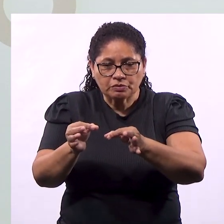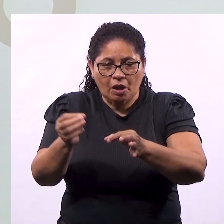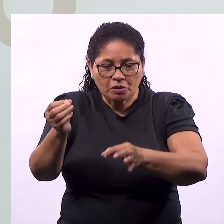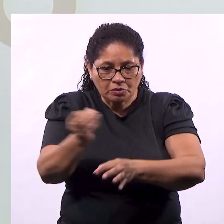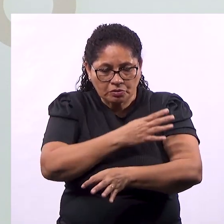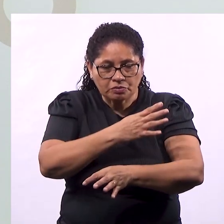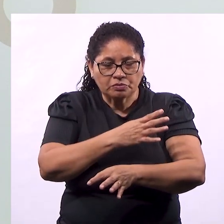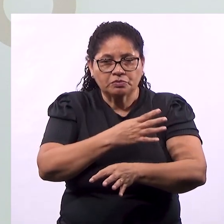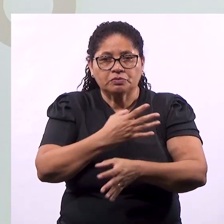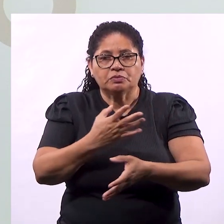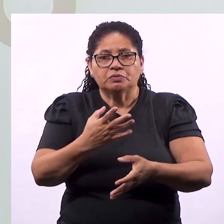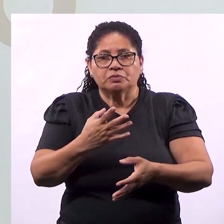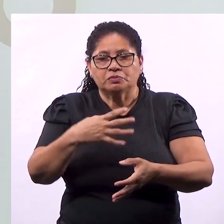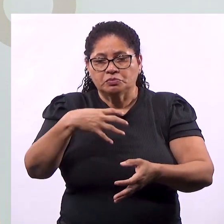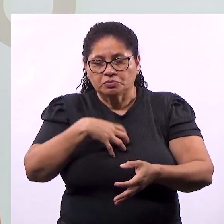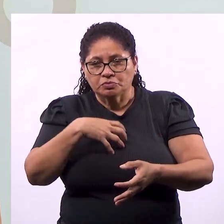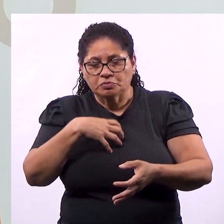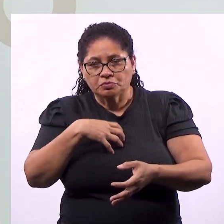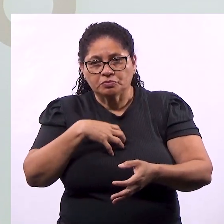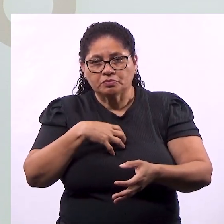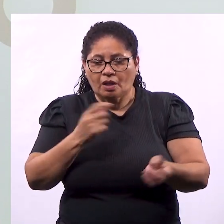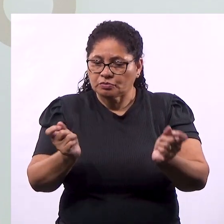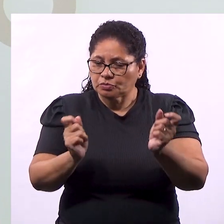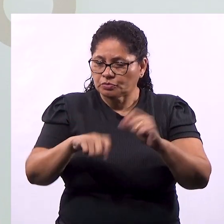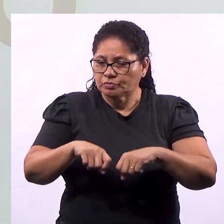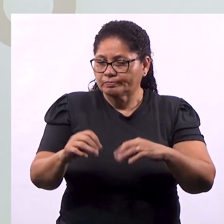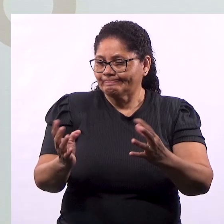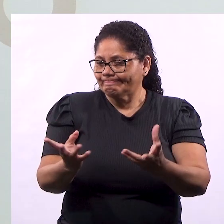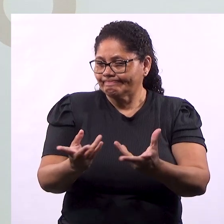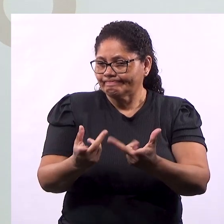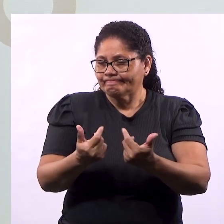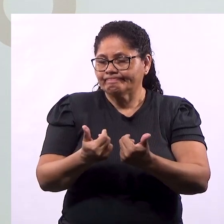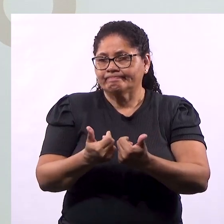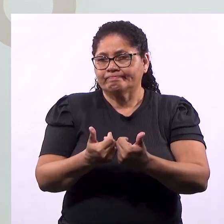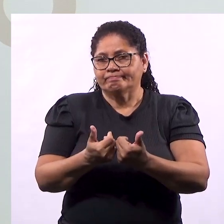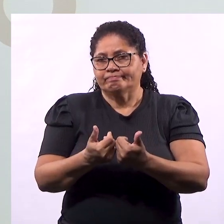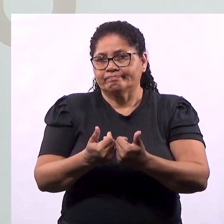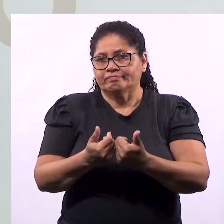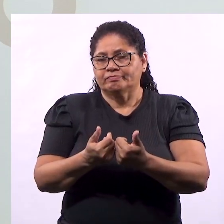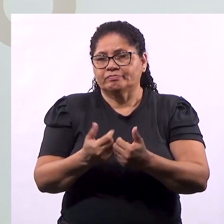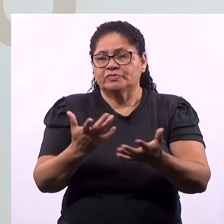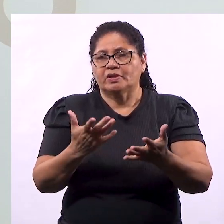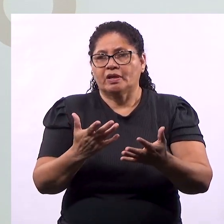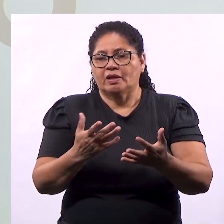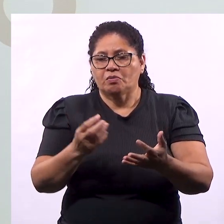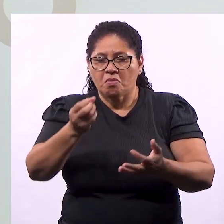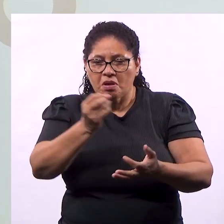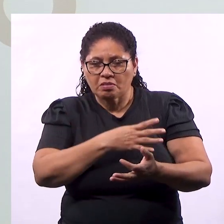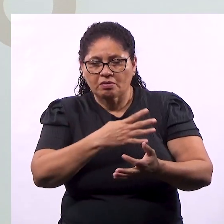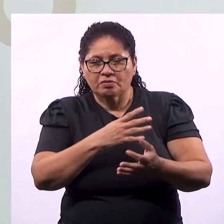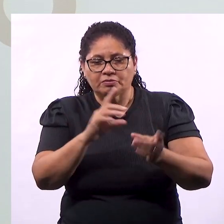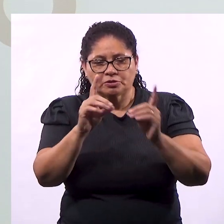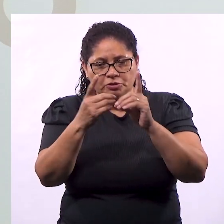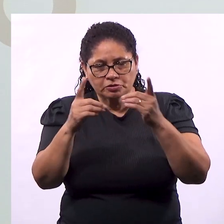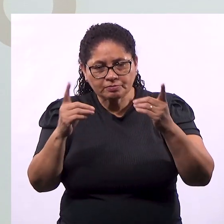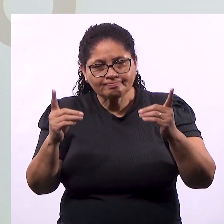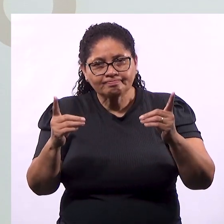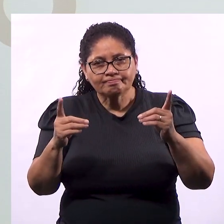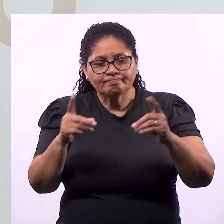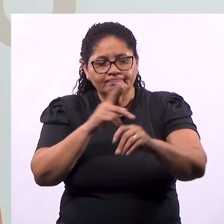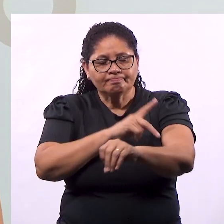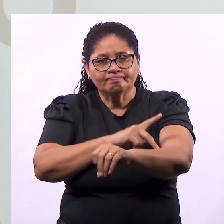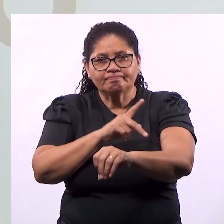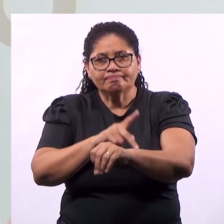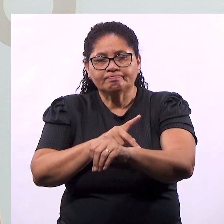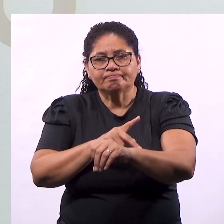de trabalhar uma determinada competência e habilidade ela já é a intervenção didática pedagógica